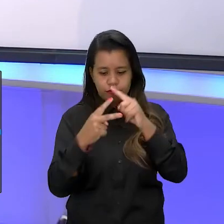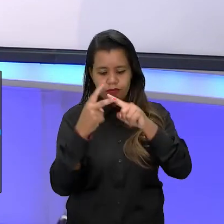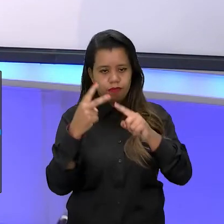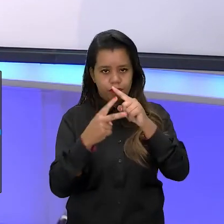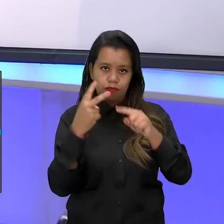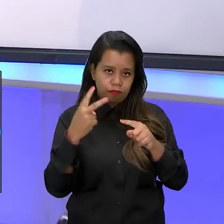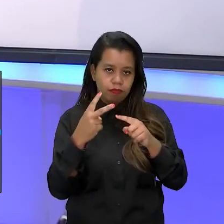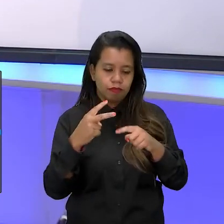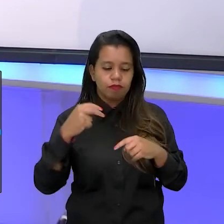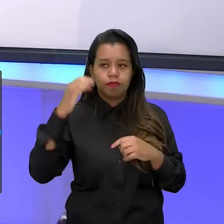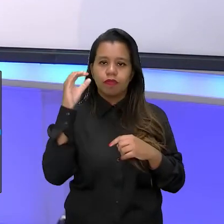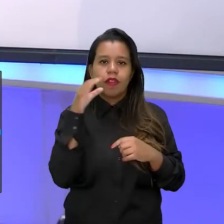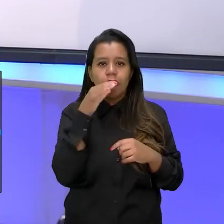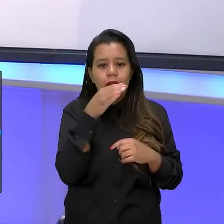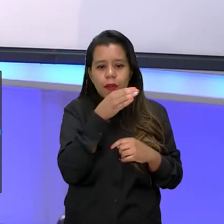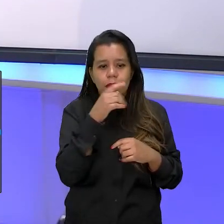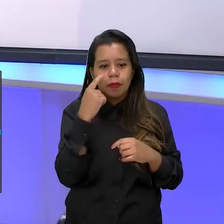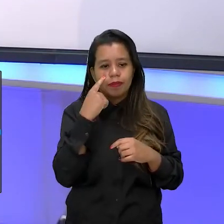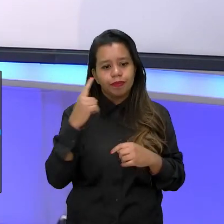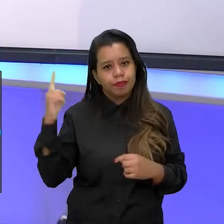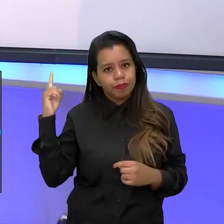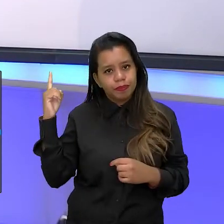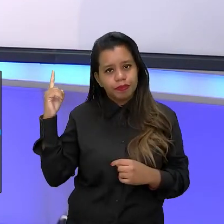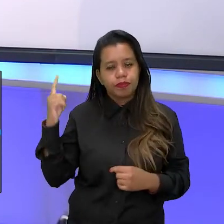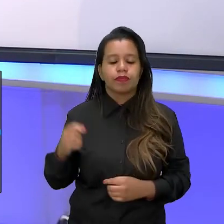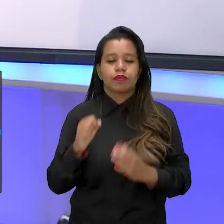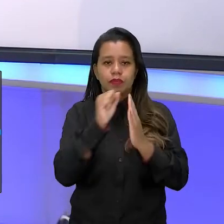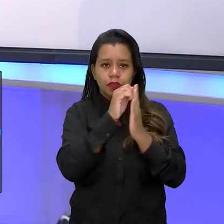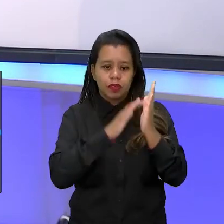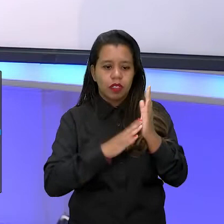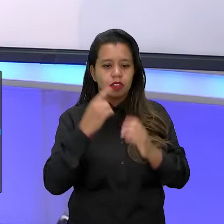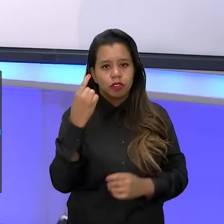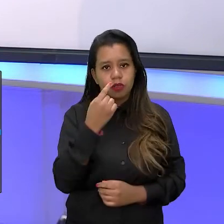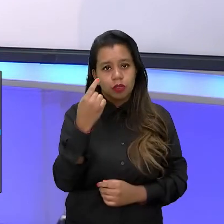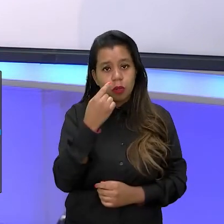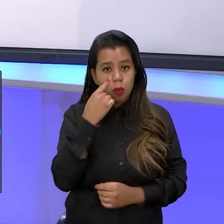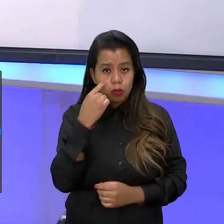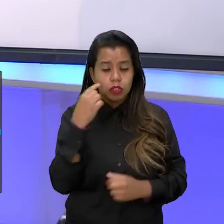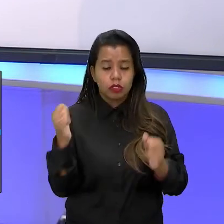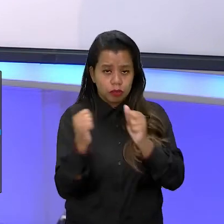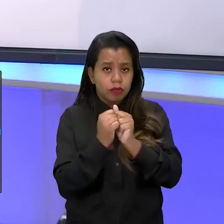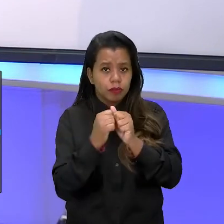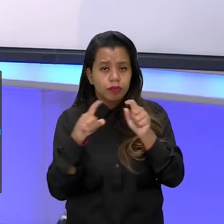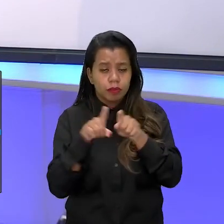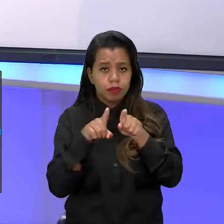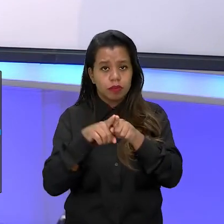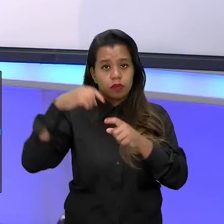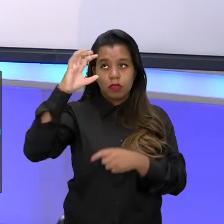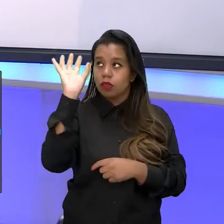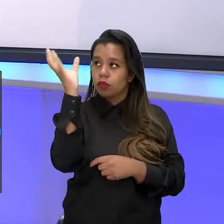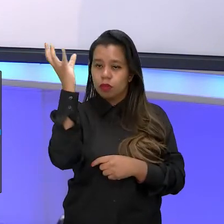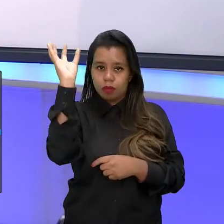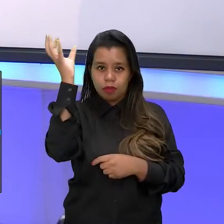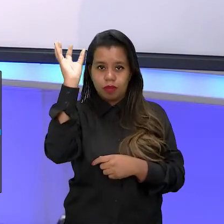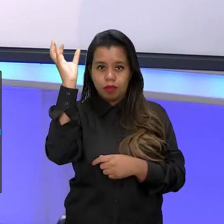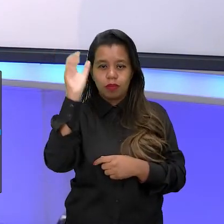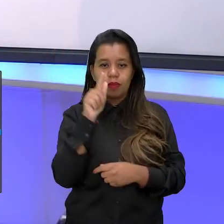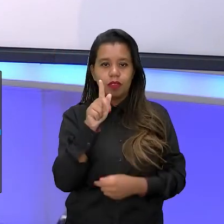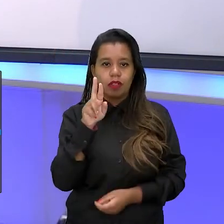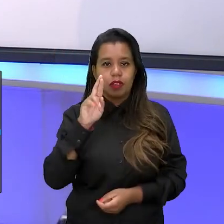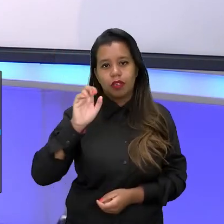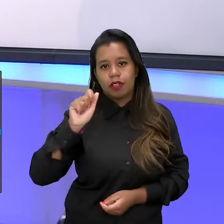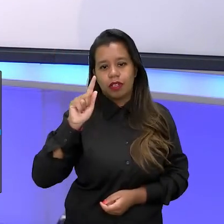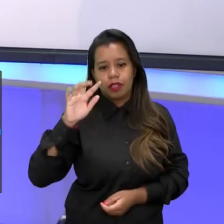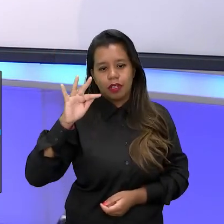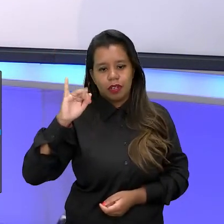Isso acontece na natureza. Nós vamos mostrar para vocês, na atividade 3, uma lâmpada formada por grafite. Você vai ver que o